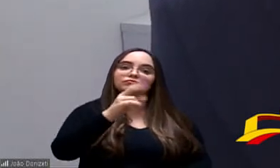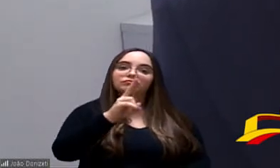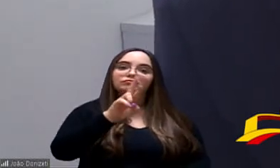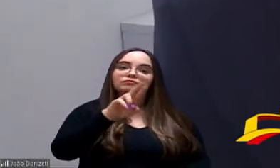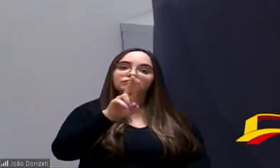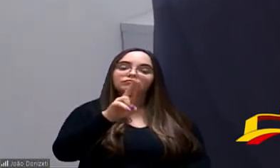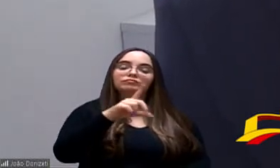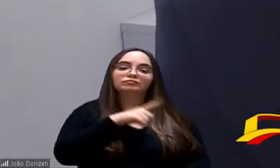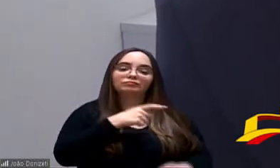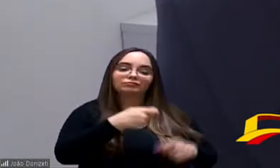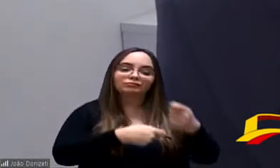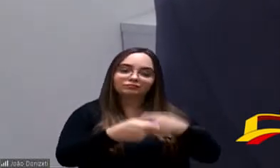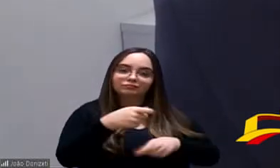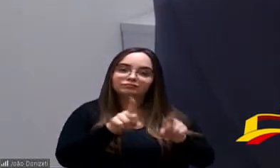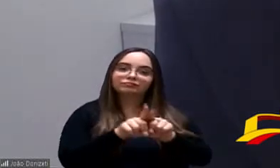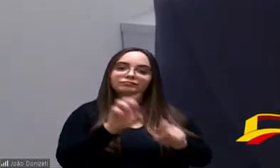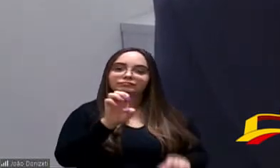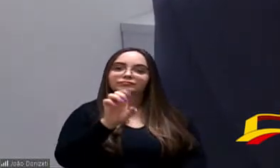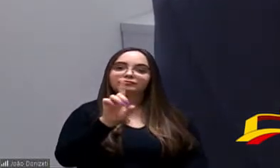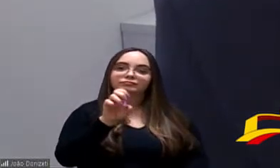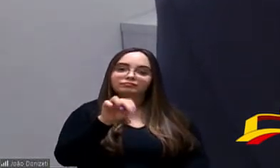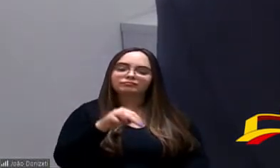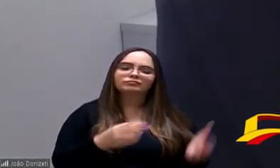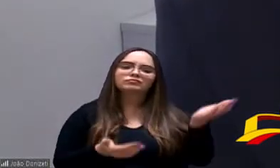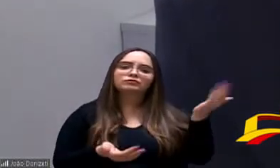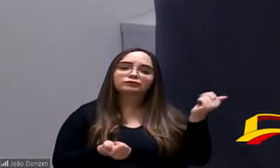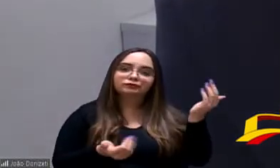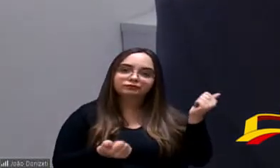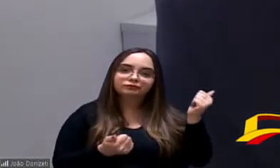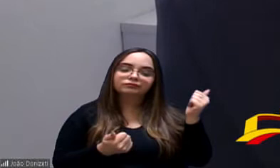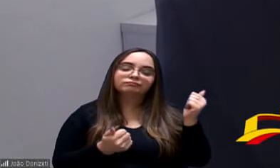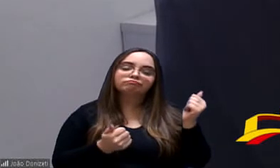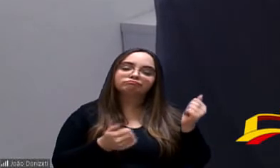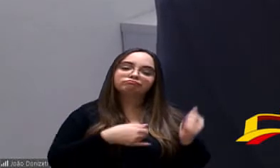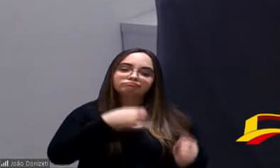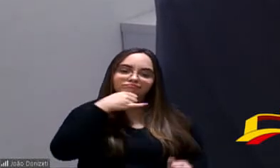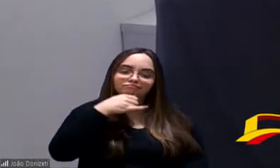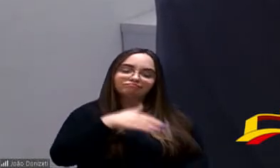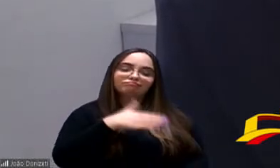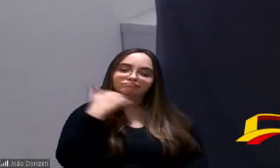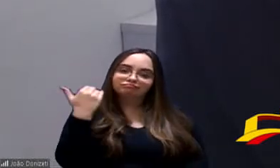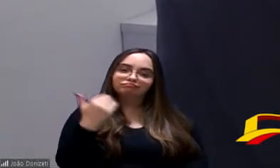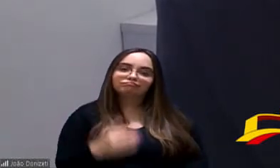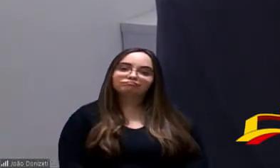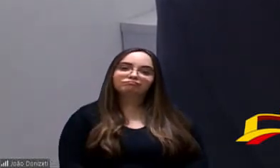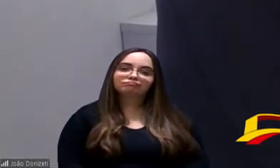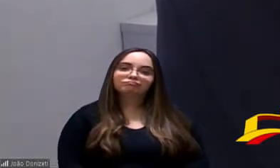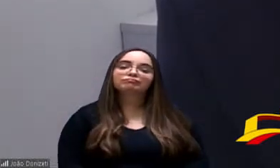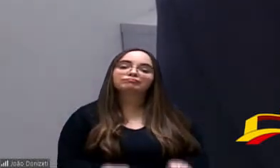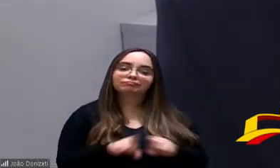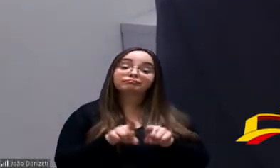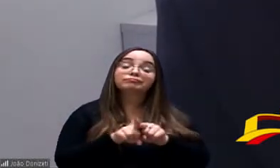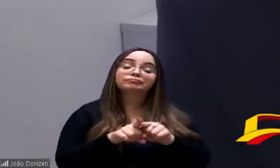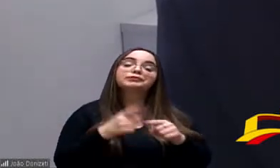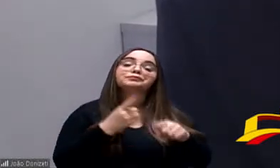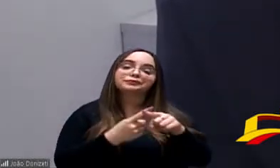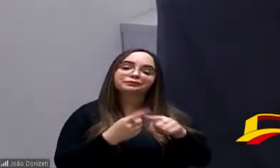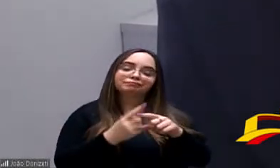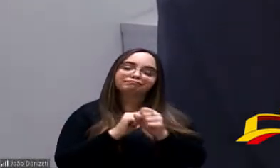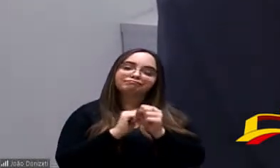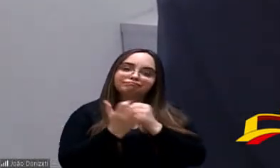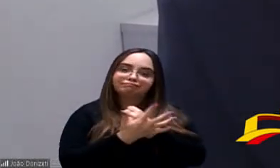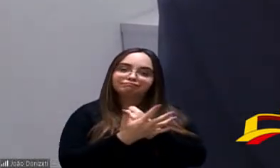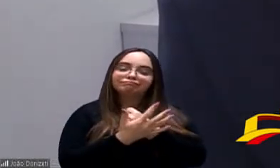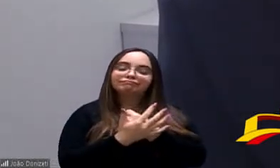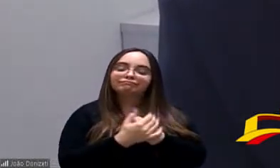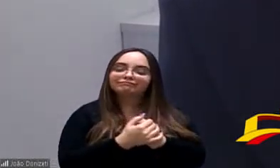comércio no Éden também. Jovem, infelizmente, nos deixou, e também por causa do vírus da Covid. E a gente